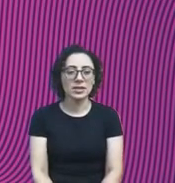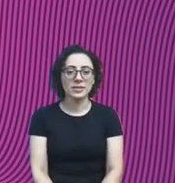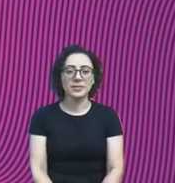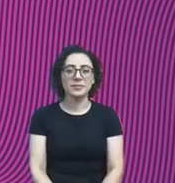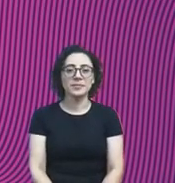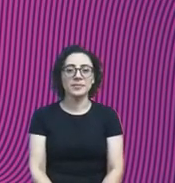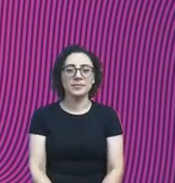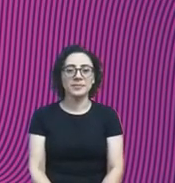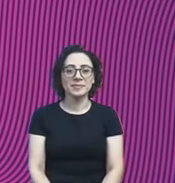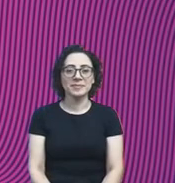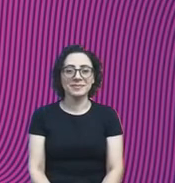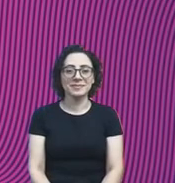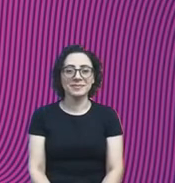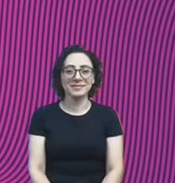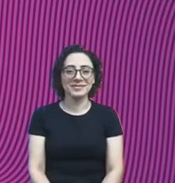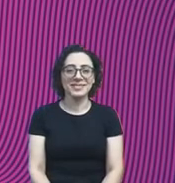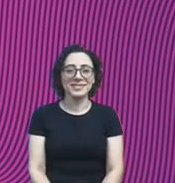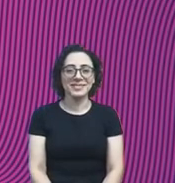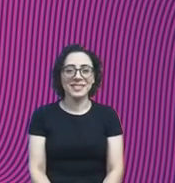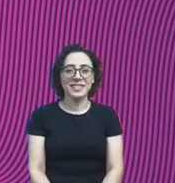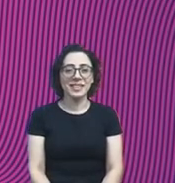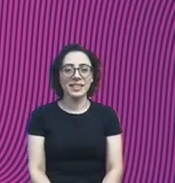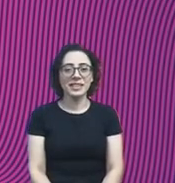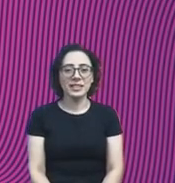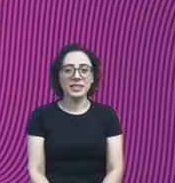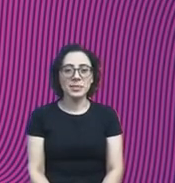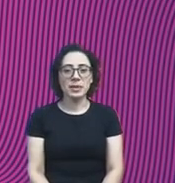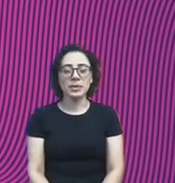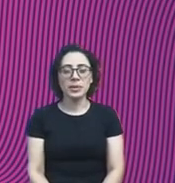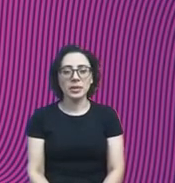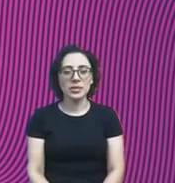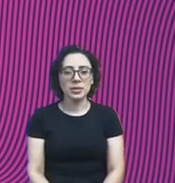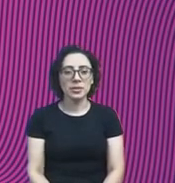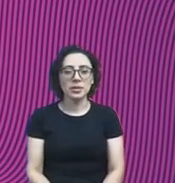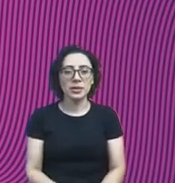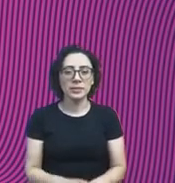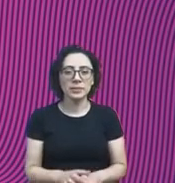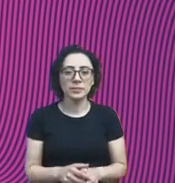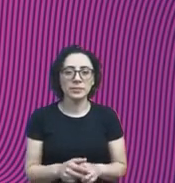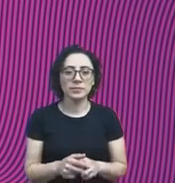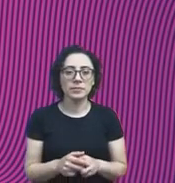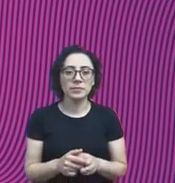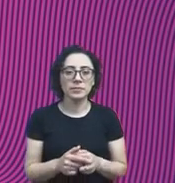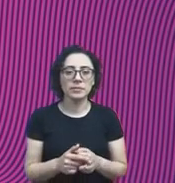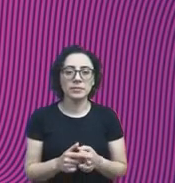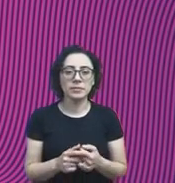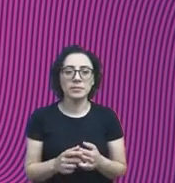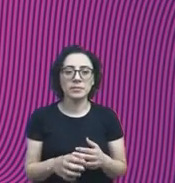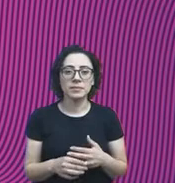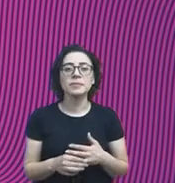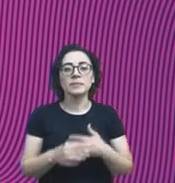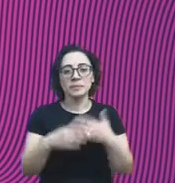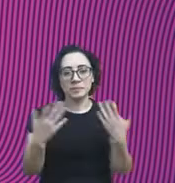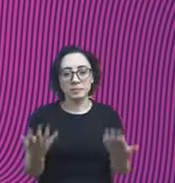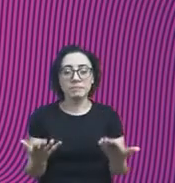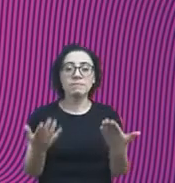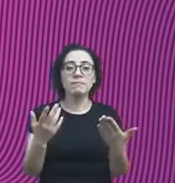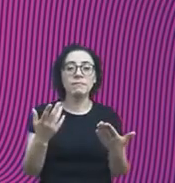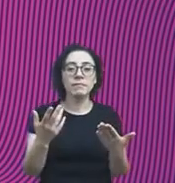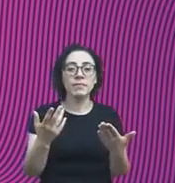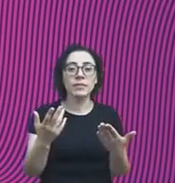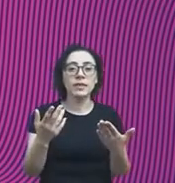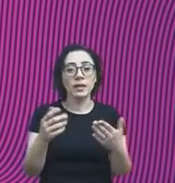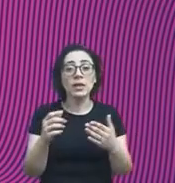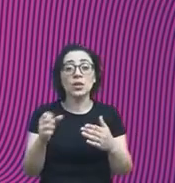feito um esforço de ampliar as conversas, e o Renato